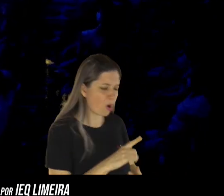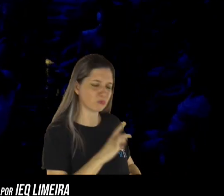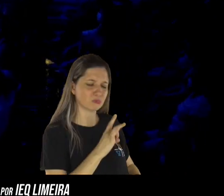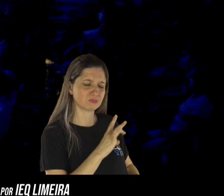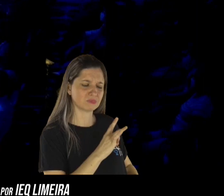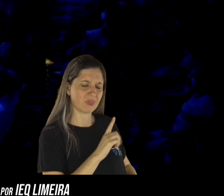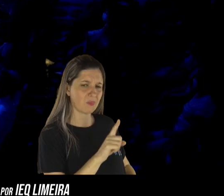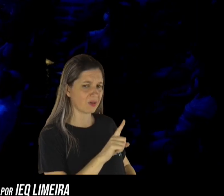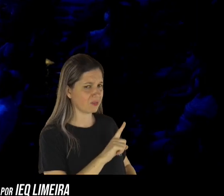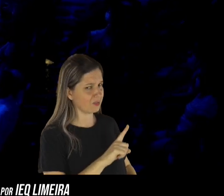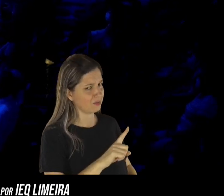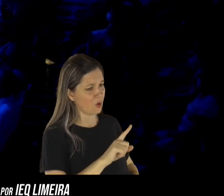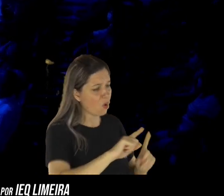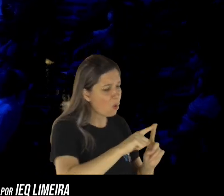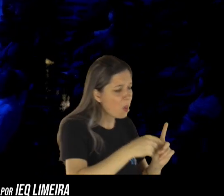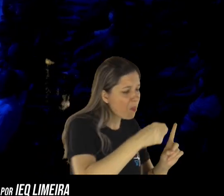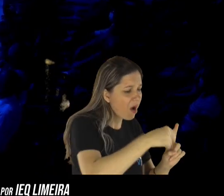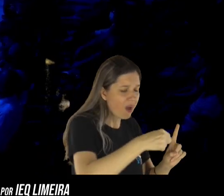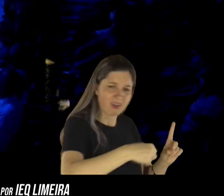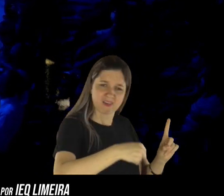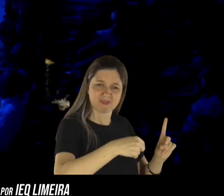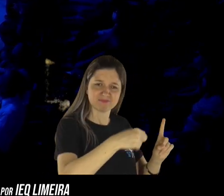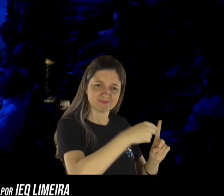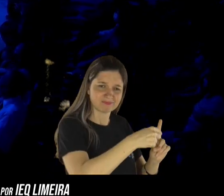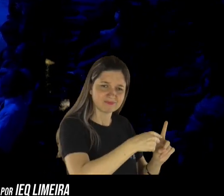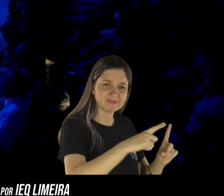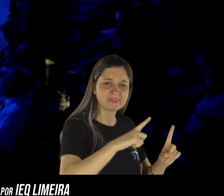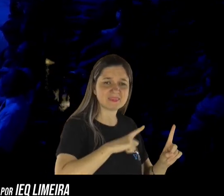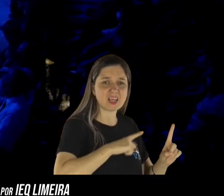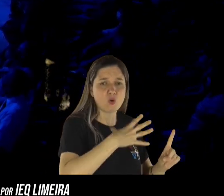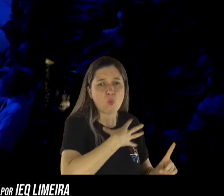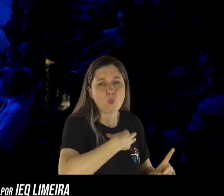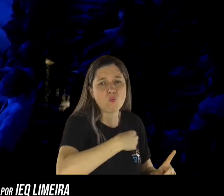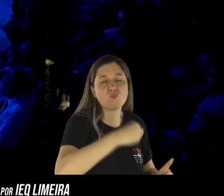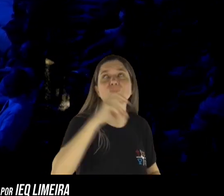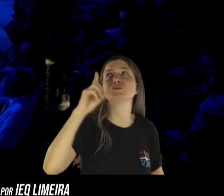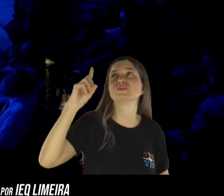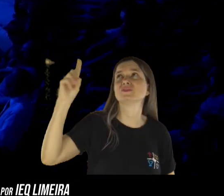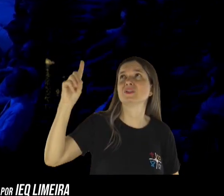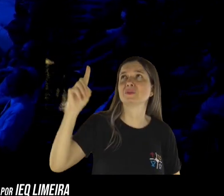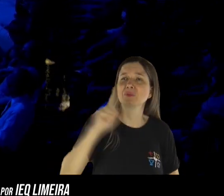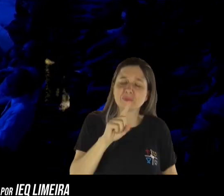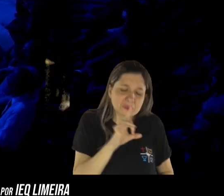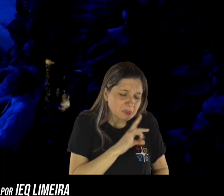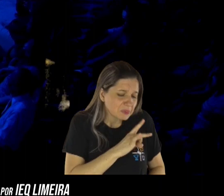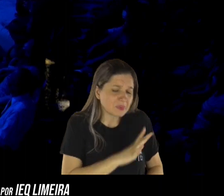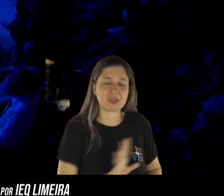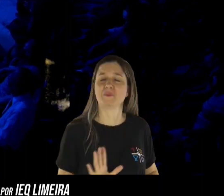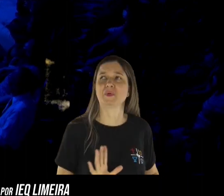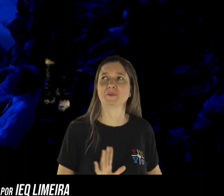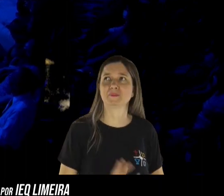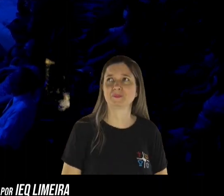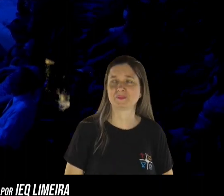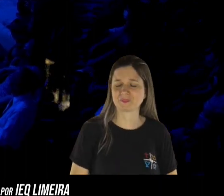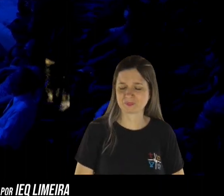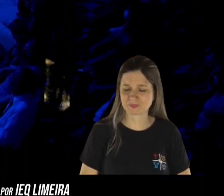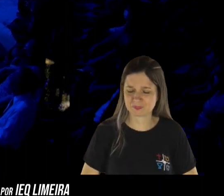Jesus. Aí a gente vê esse cenário tão triste. E olha o que Deus